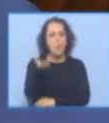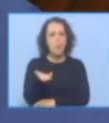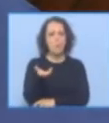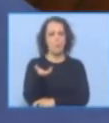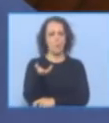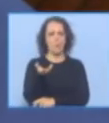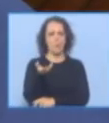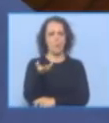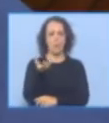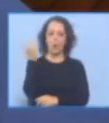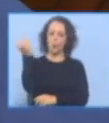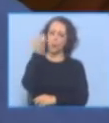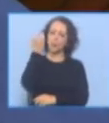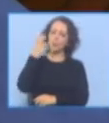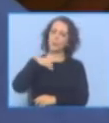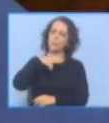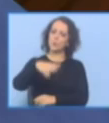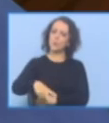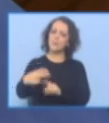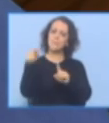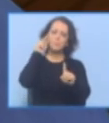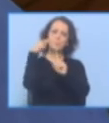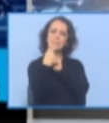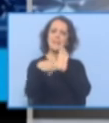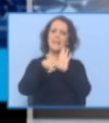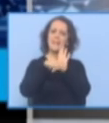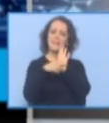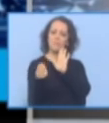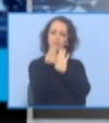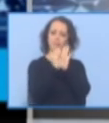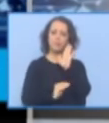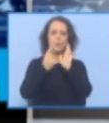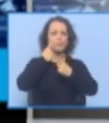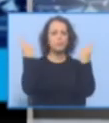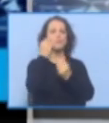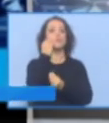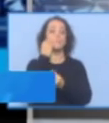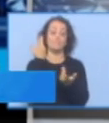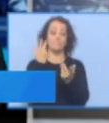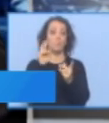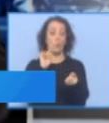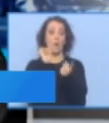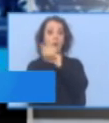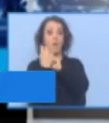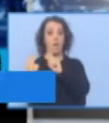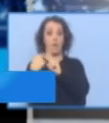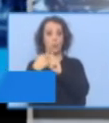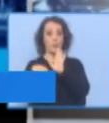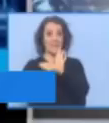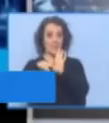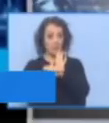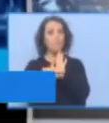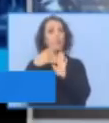ou apresentar a cultura portuguesa pelo seu lado negativo? O lado negativo também é produtor de cultura. Os momentos de oposição,